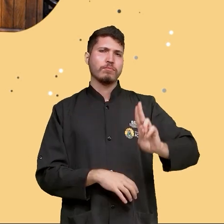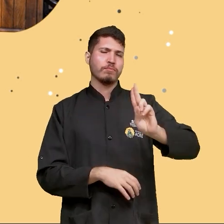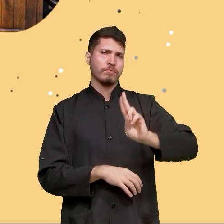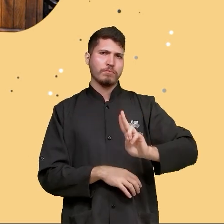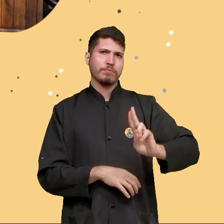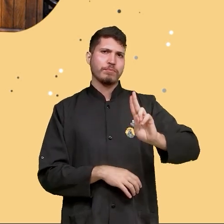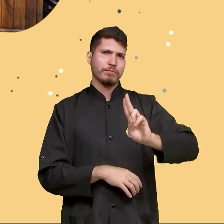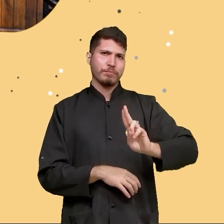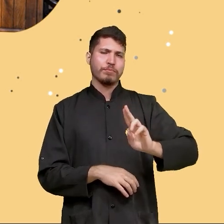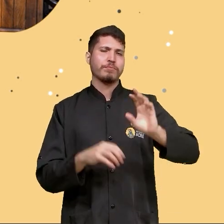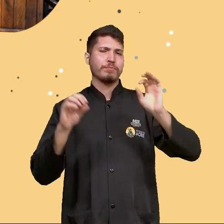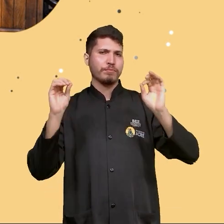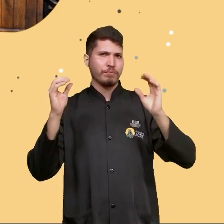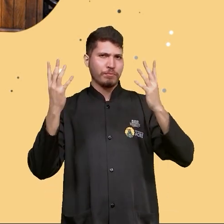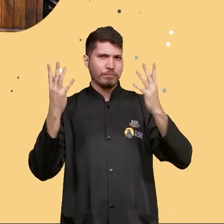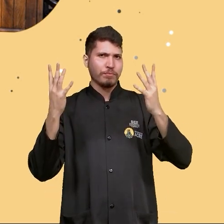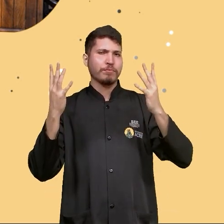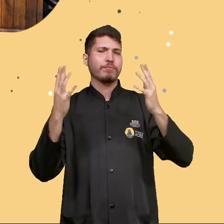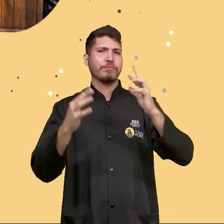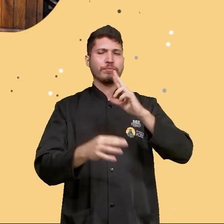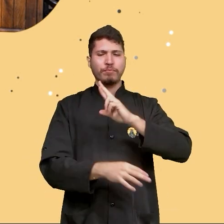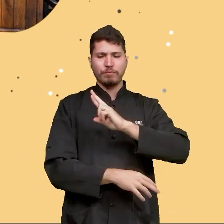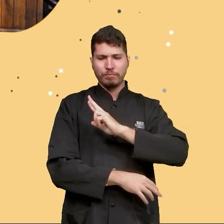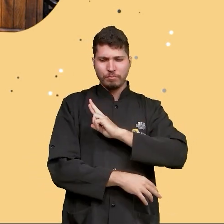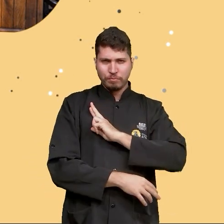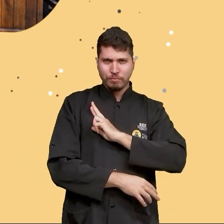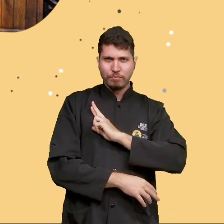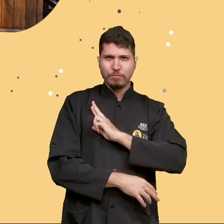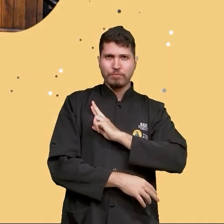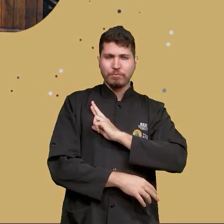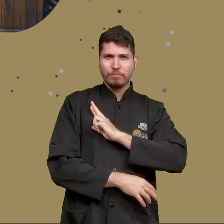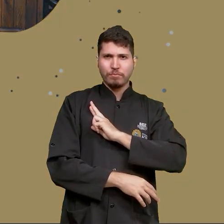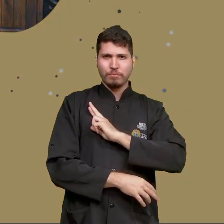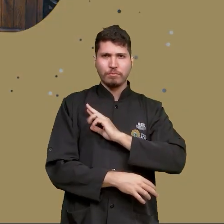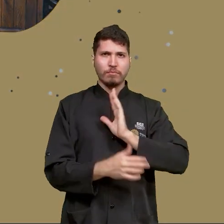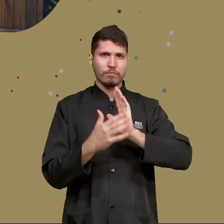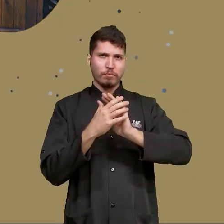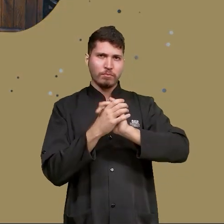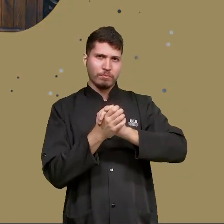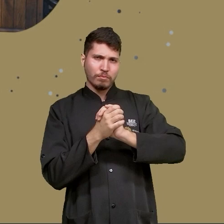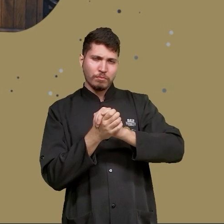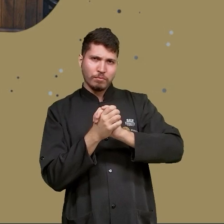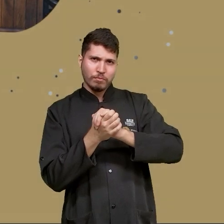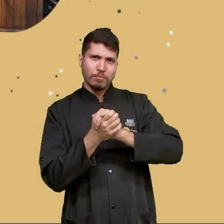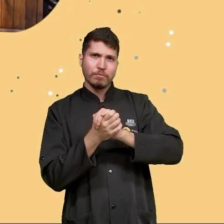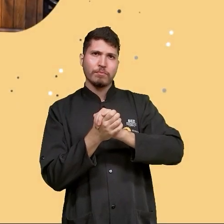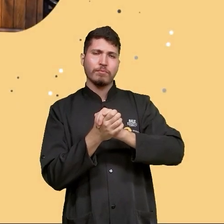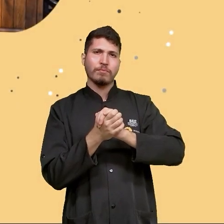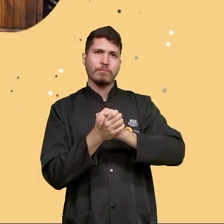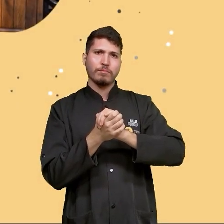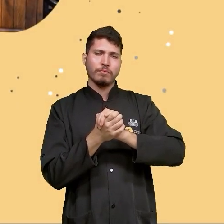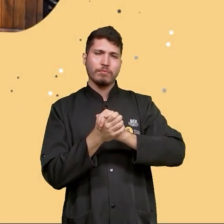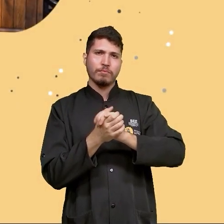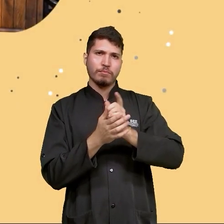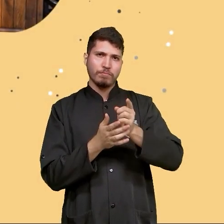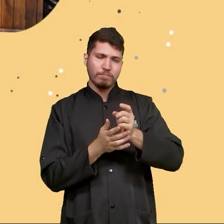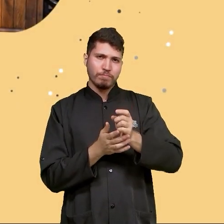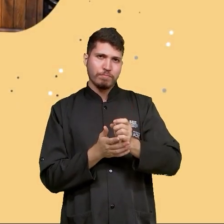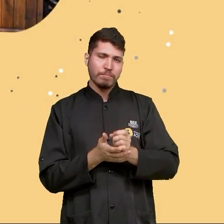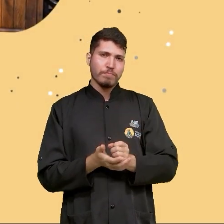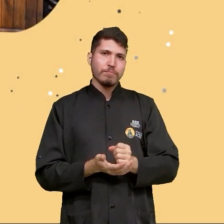nas cerimônias religiosas. Então, parabéns para você que acertou essa